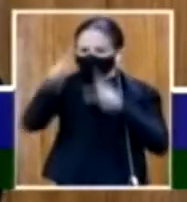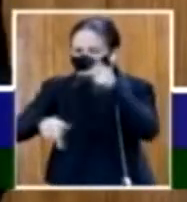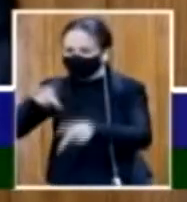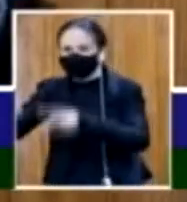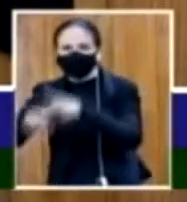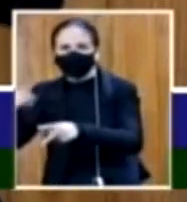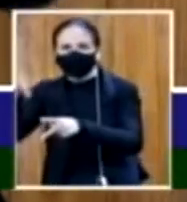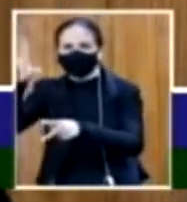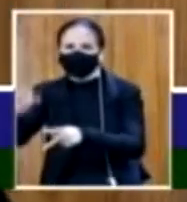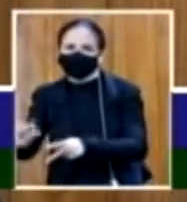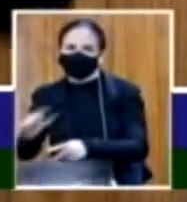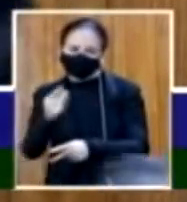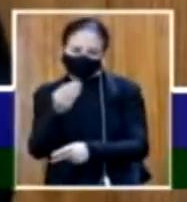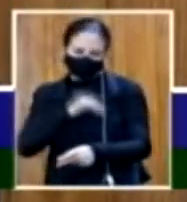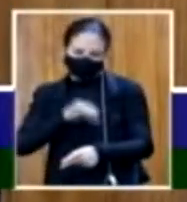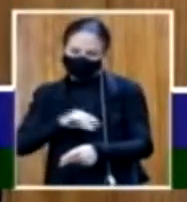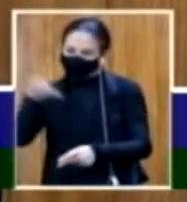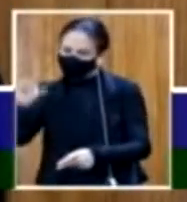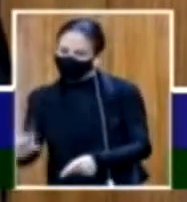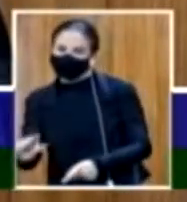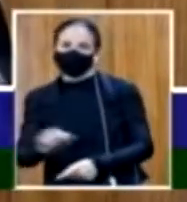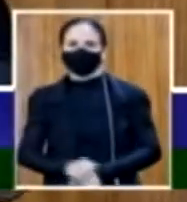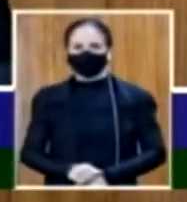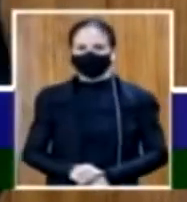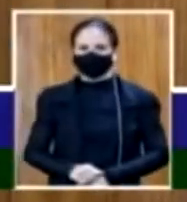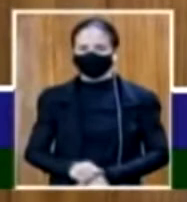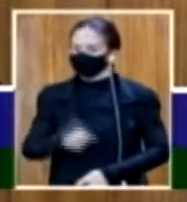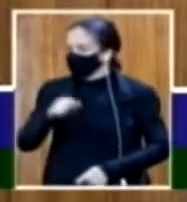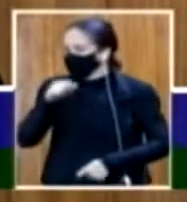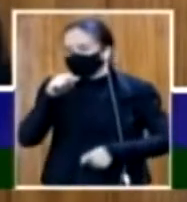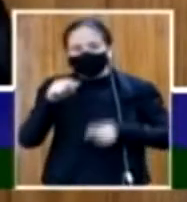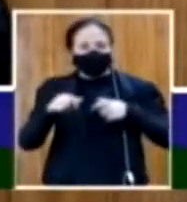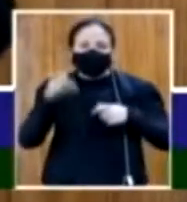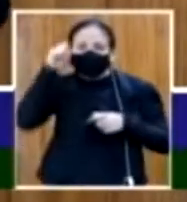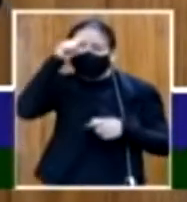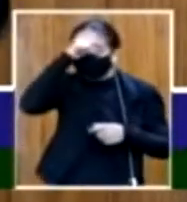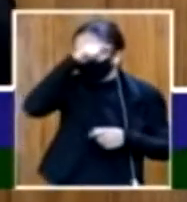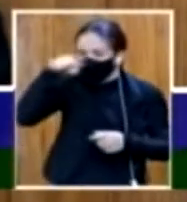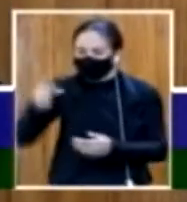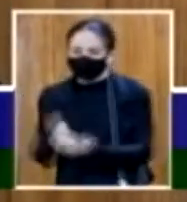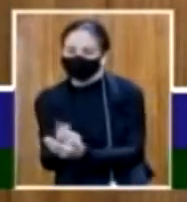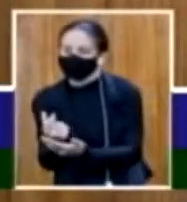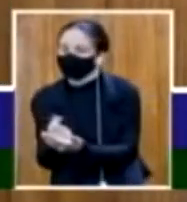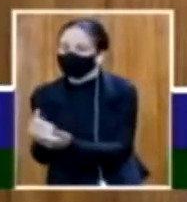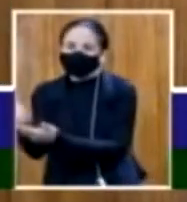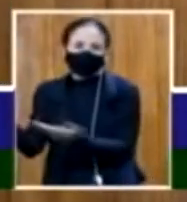o impacto na capacidade desta pessoa de consumir, de ter uma